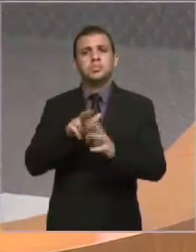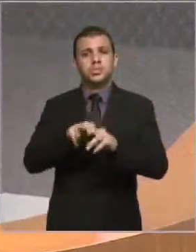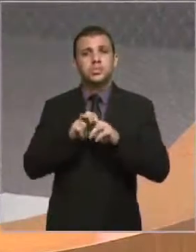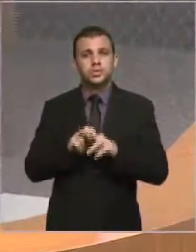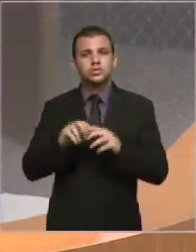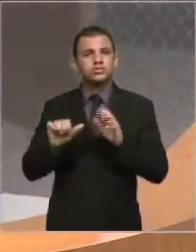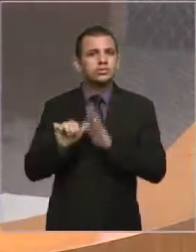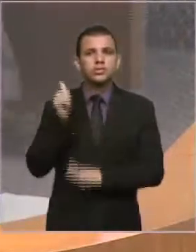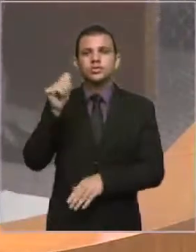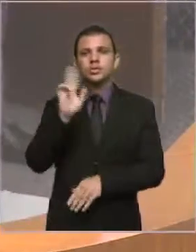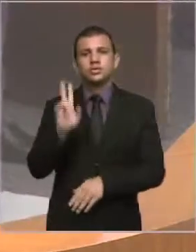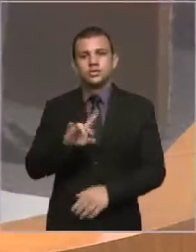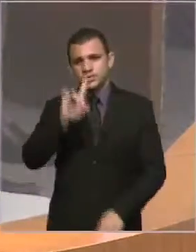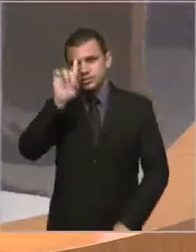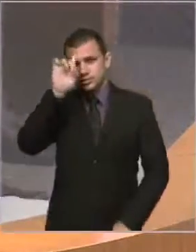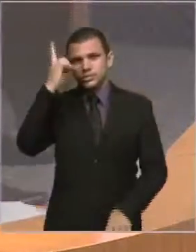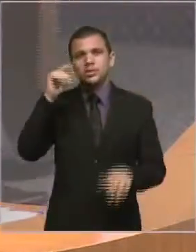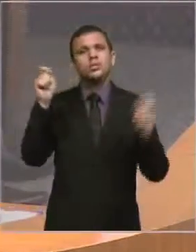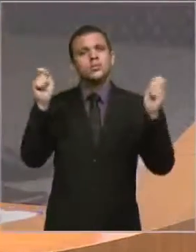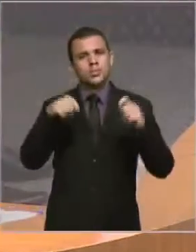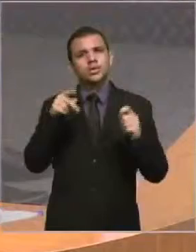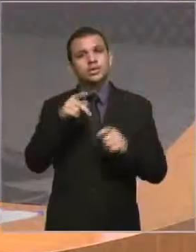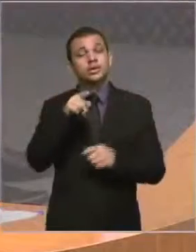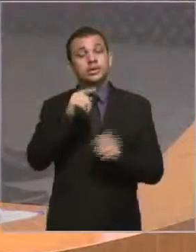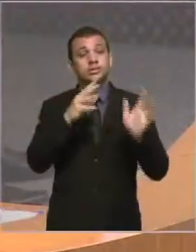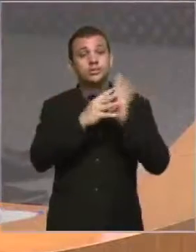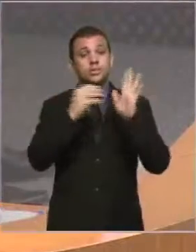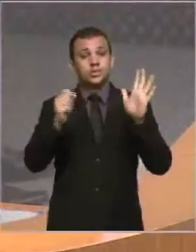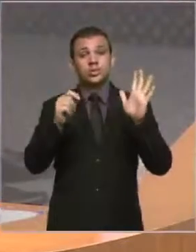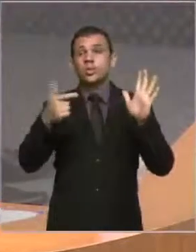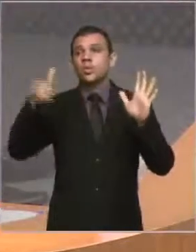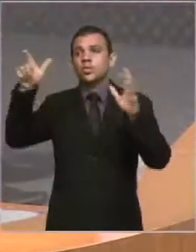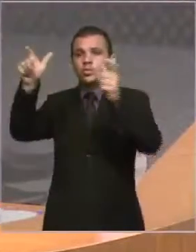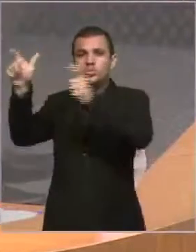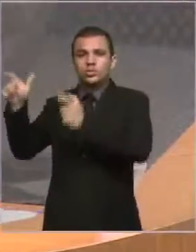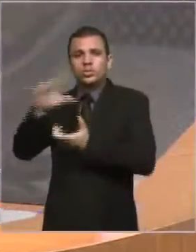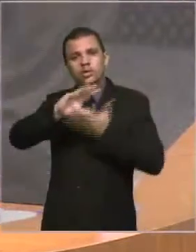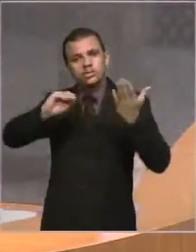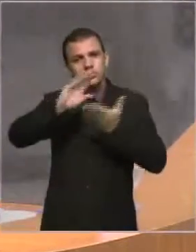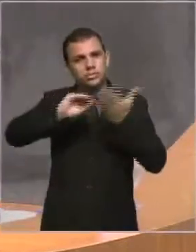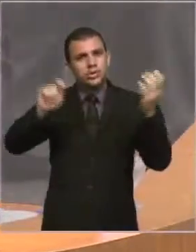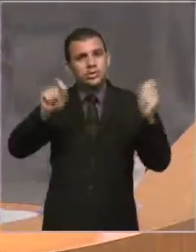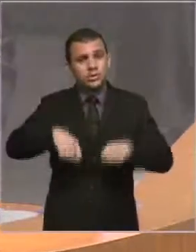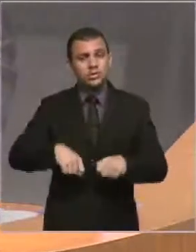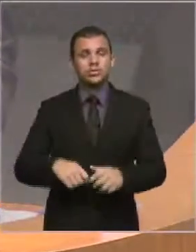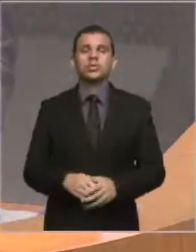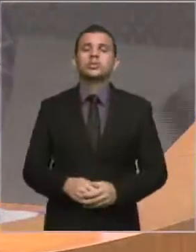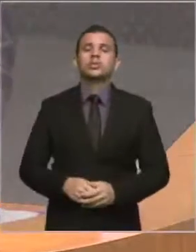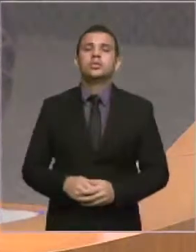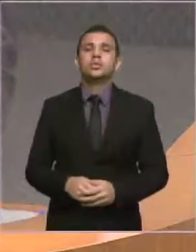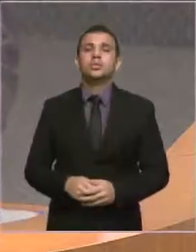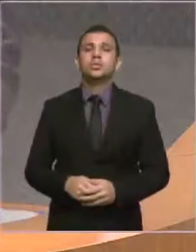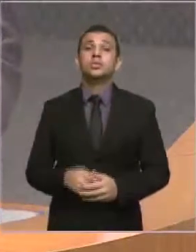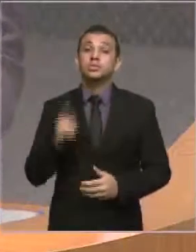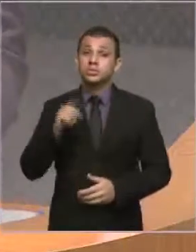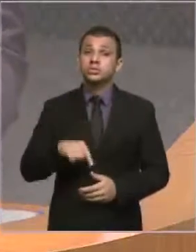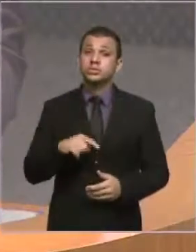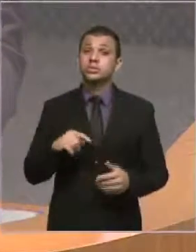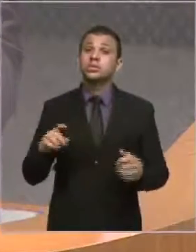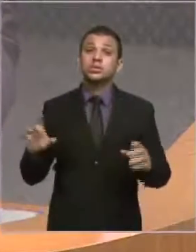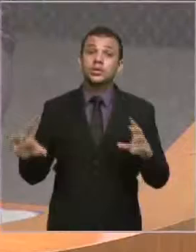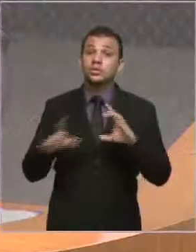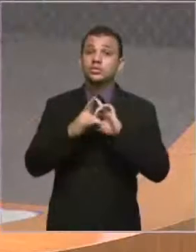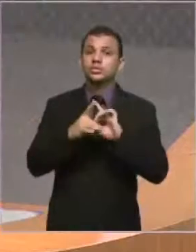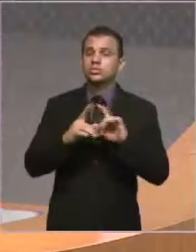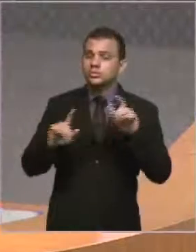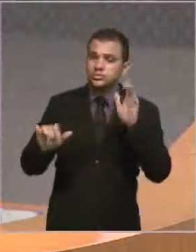estamos lançando hoje possa ser usado em outros lugares. Foi um convênio inédito, daí a magnitude dessa solenidade, e o